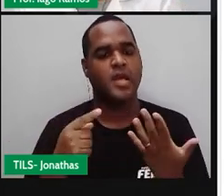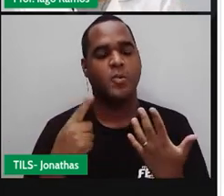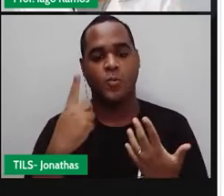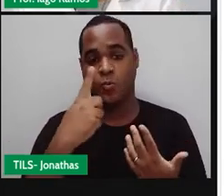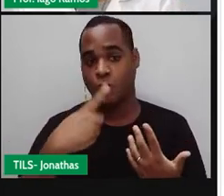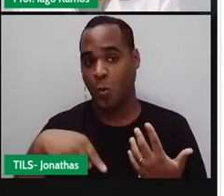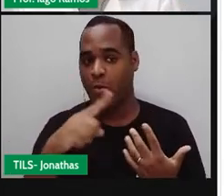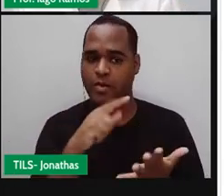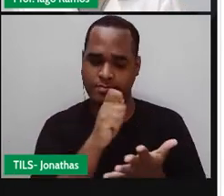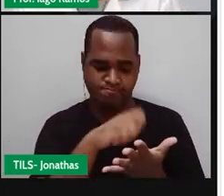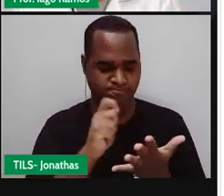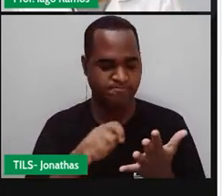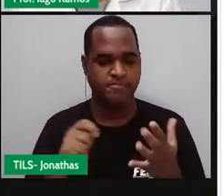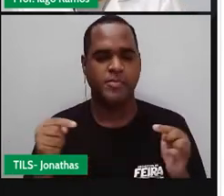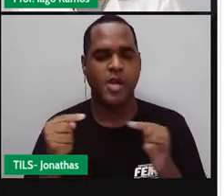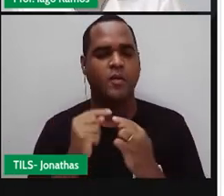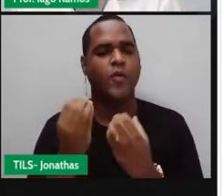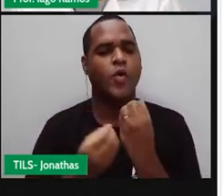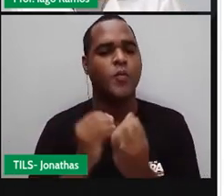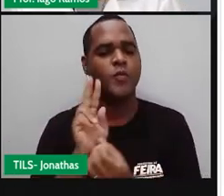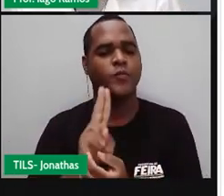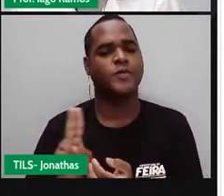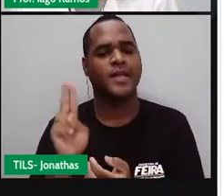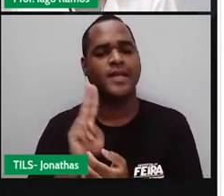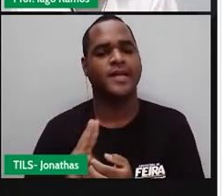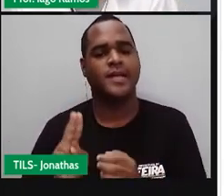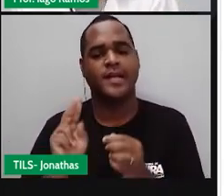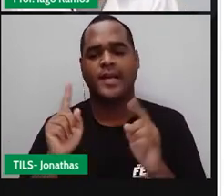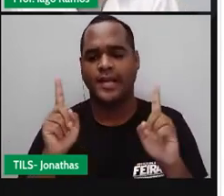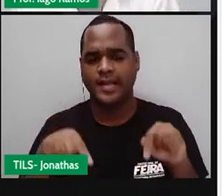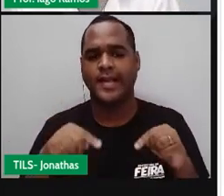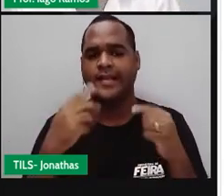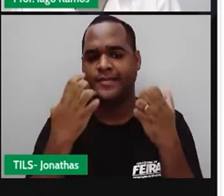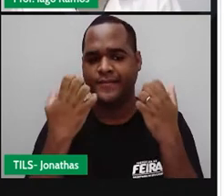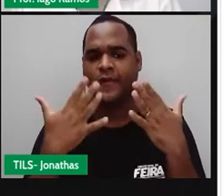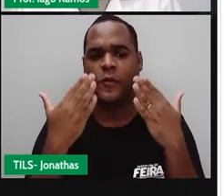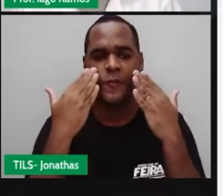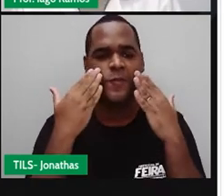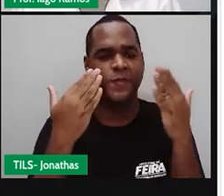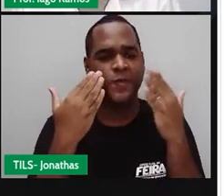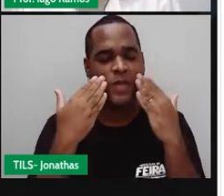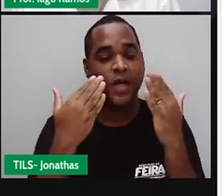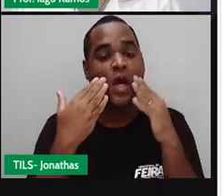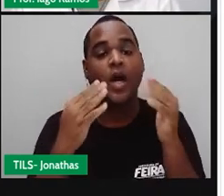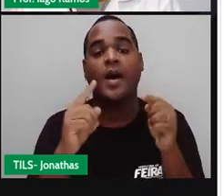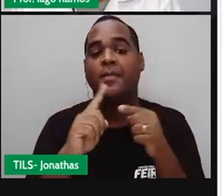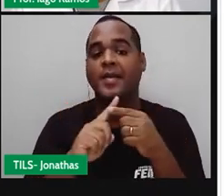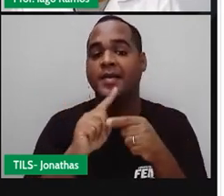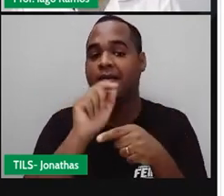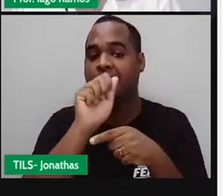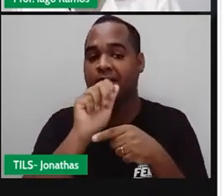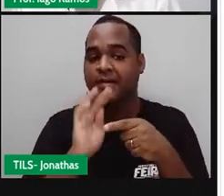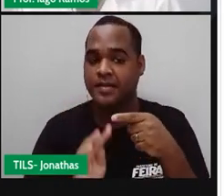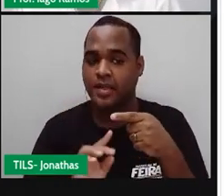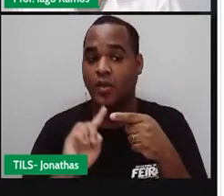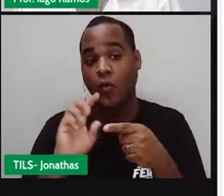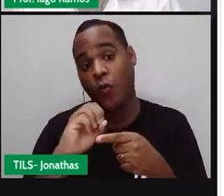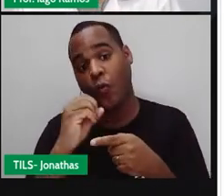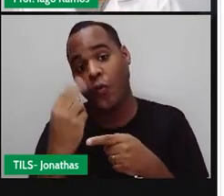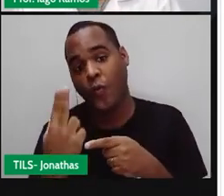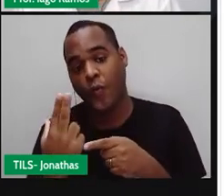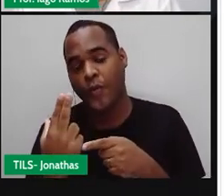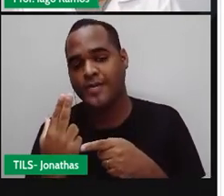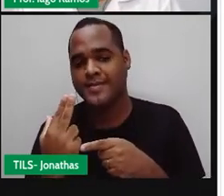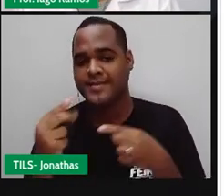pode escrever isso usando essa forma de representar que é a forma de fração ou